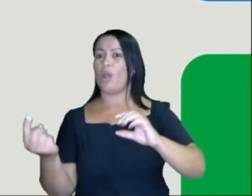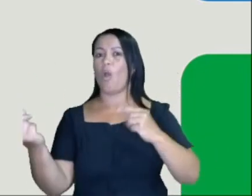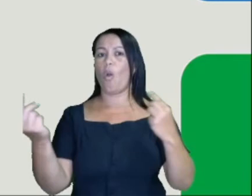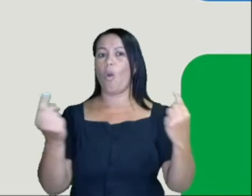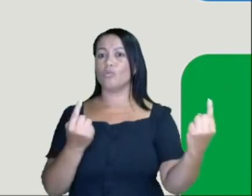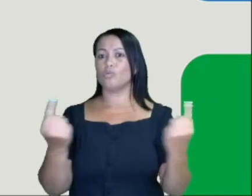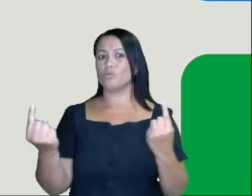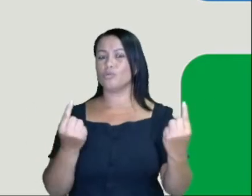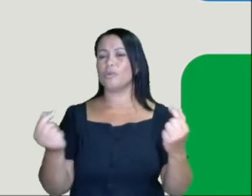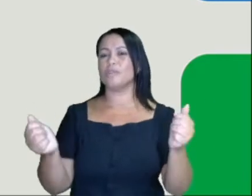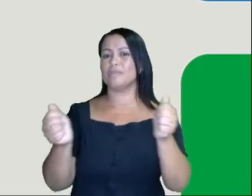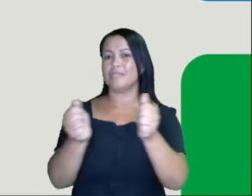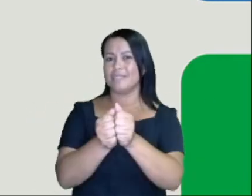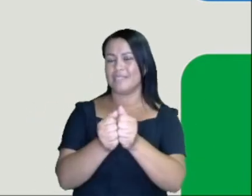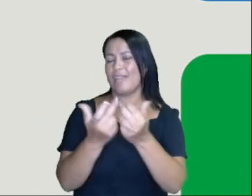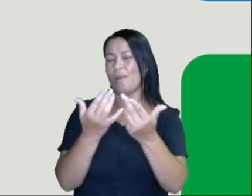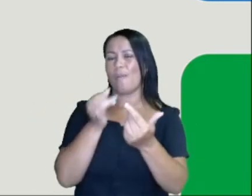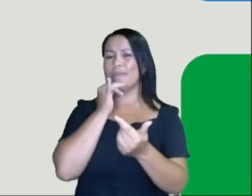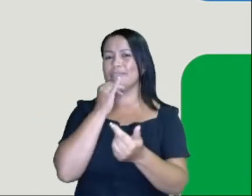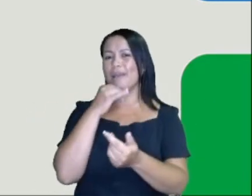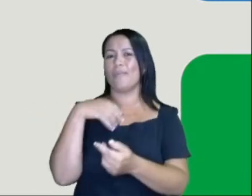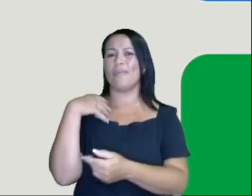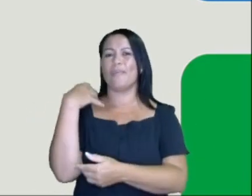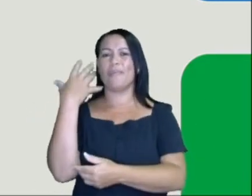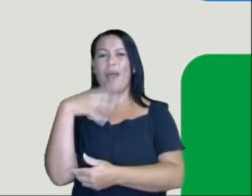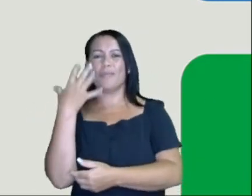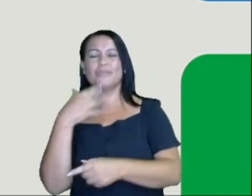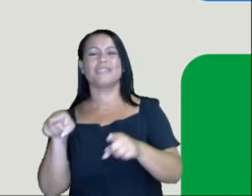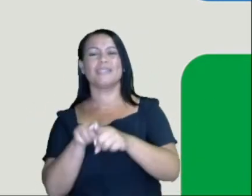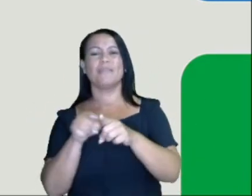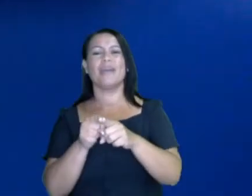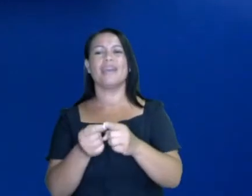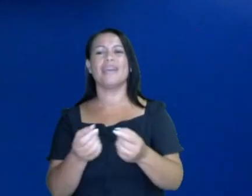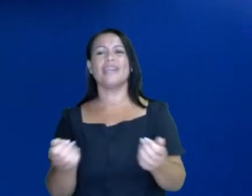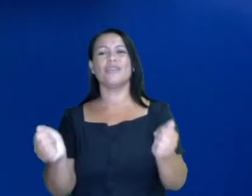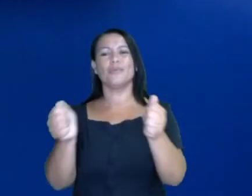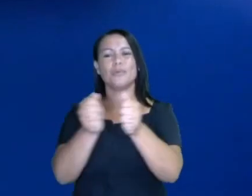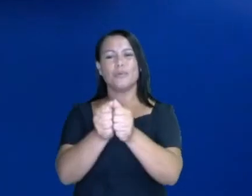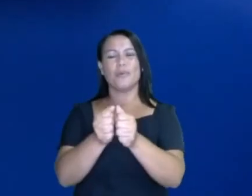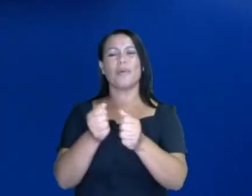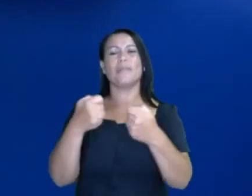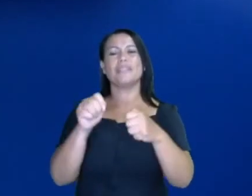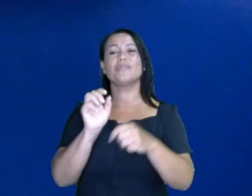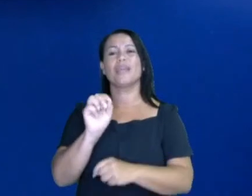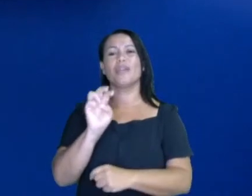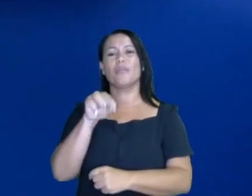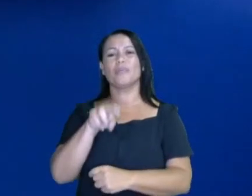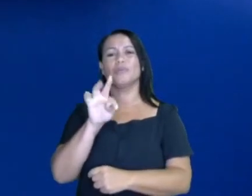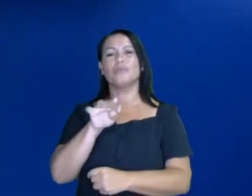sem você, como falam nas músicas. Isso é uma relação de mutualismo. Ok?